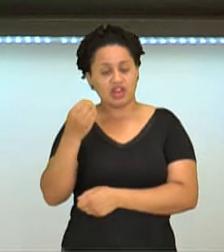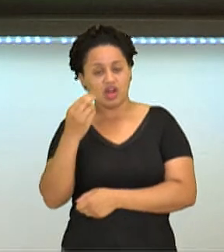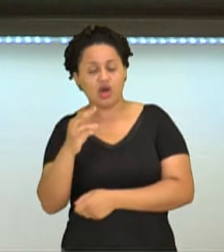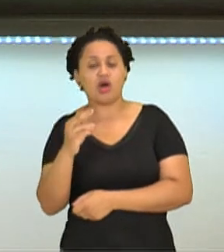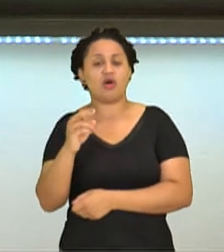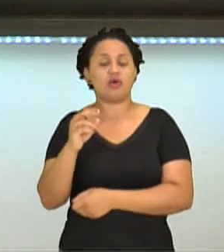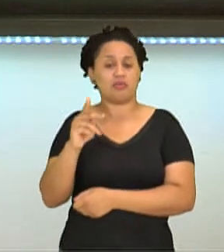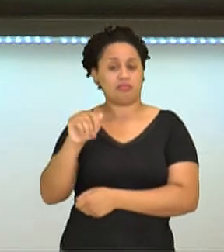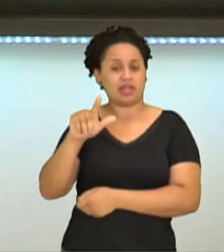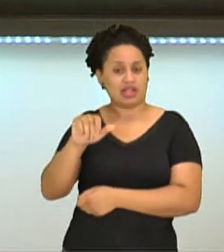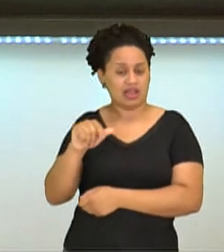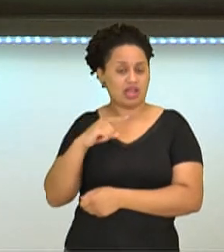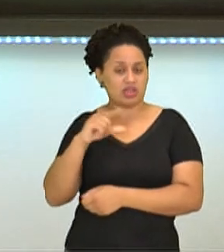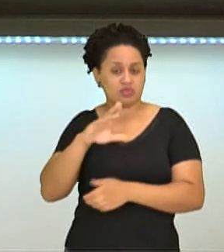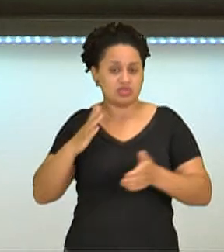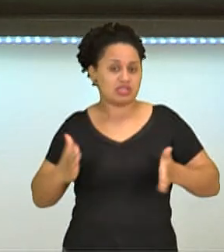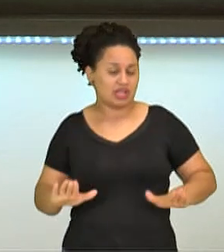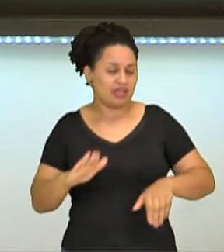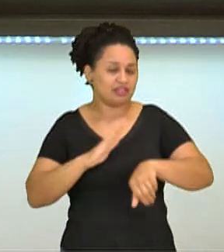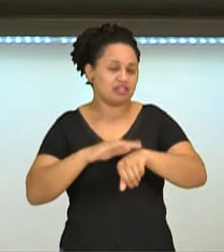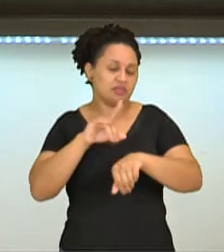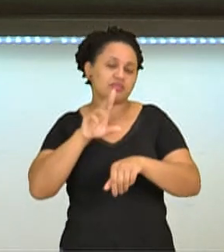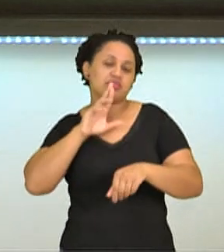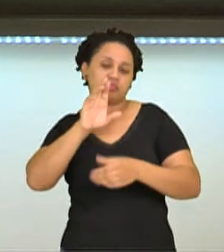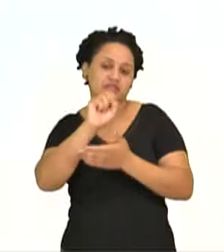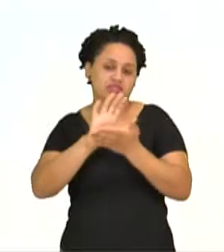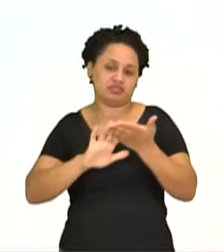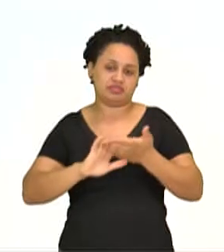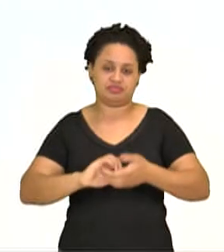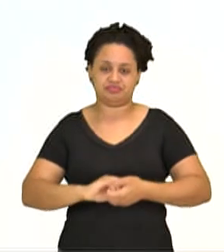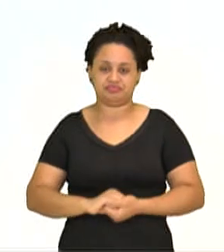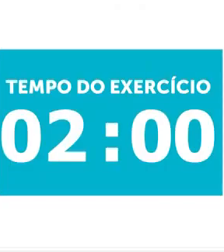Um tempinho para vocês fazerem o exercício.